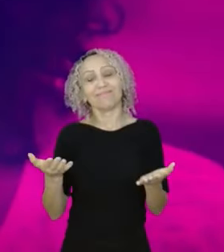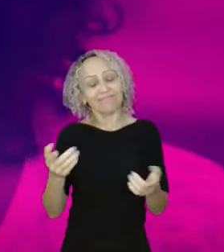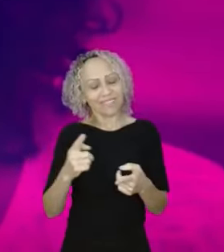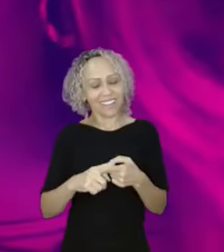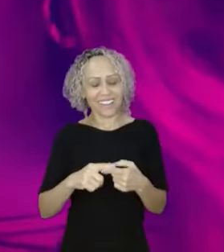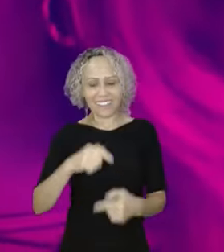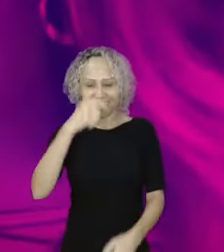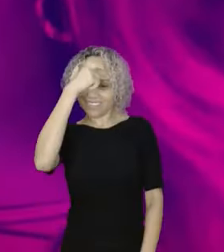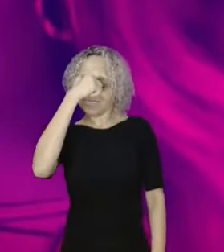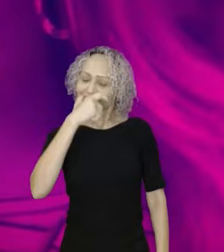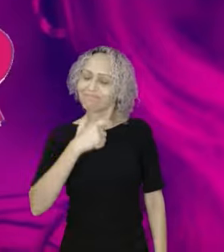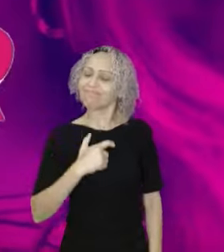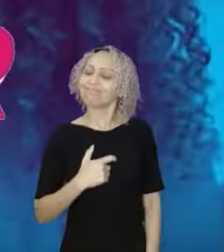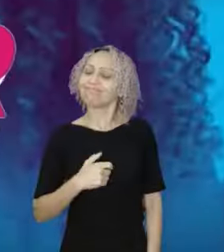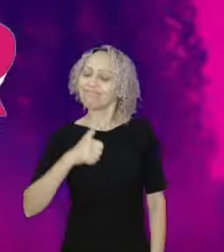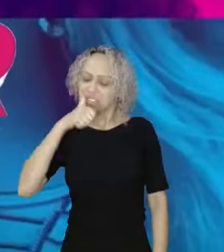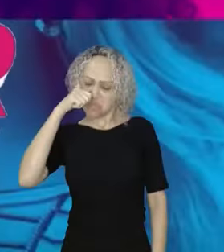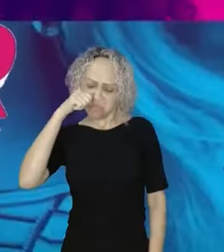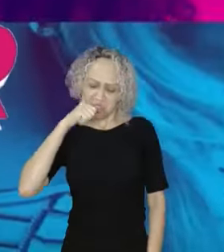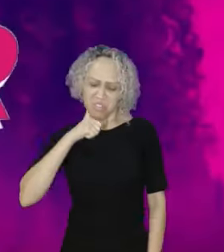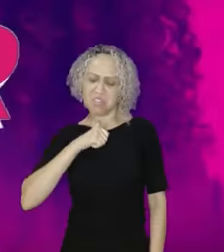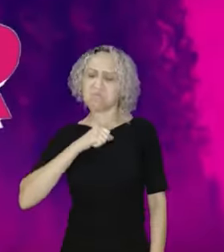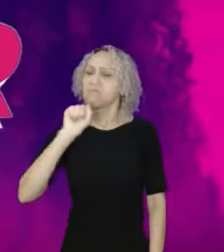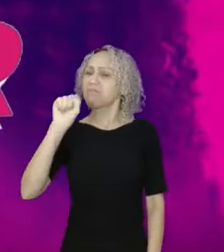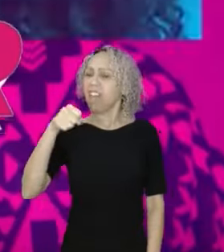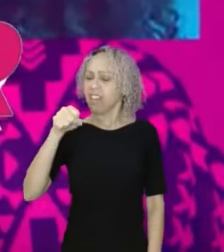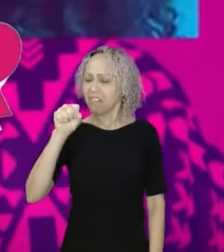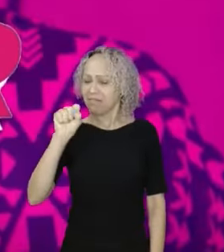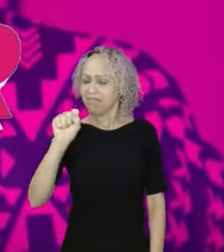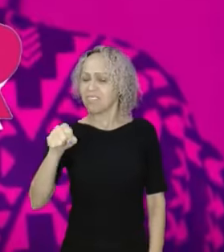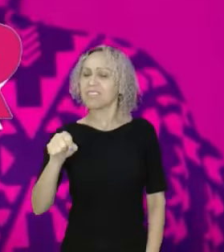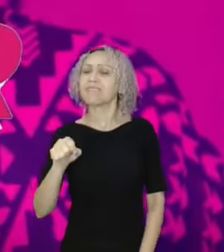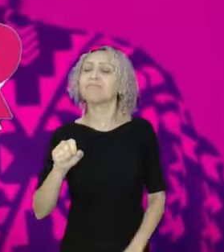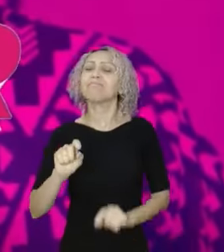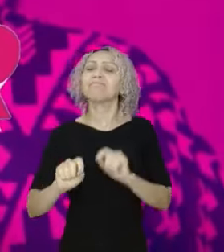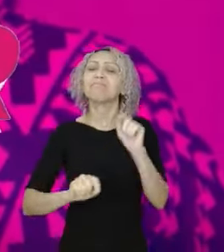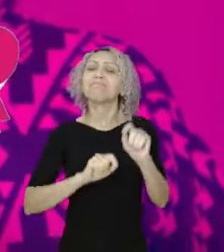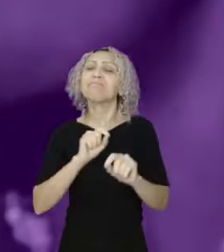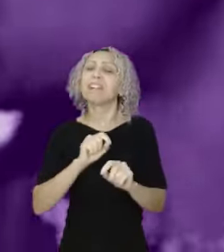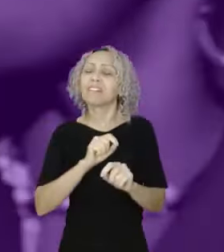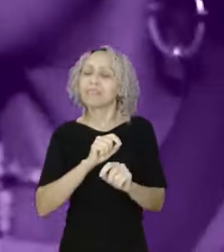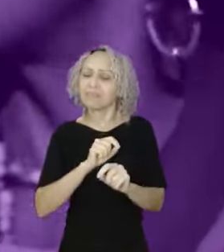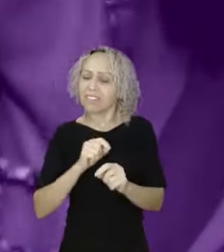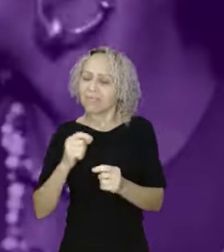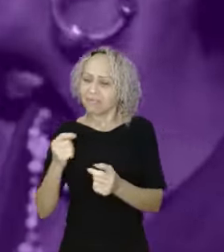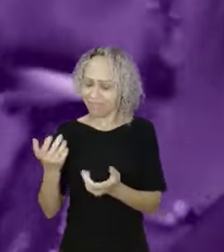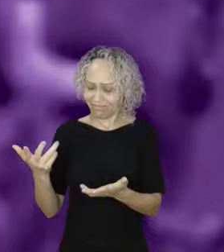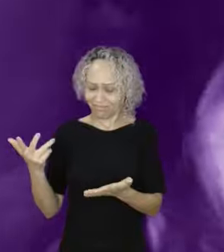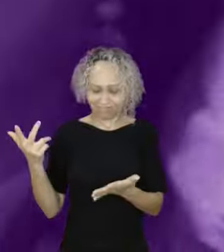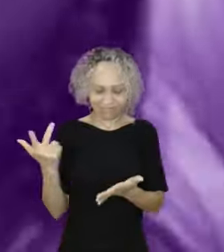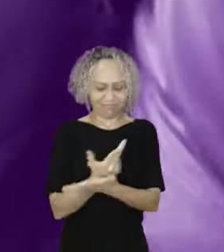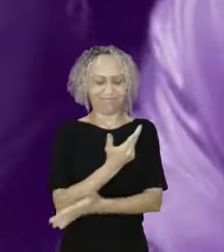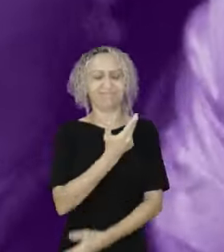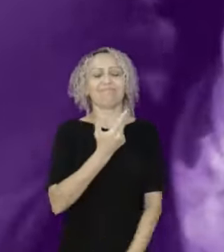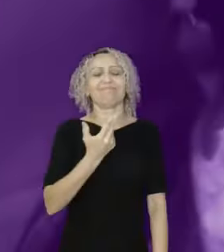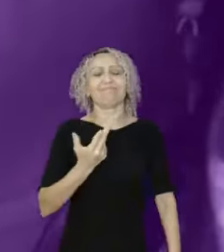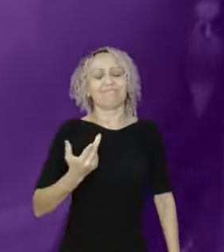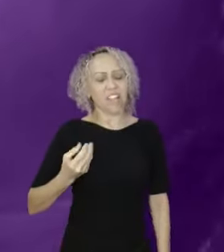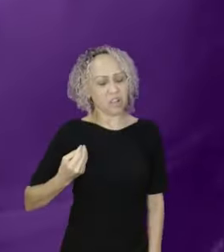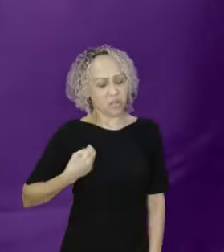Porque eu sou mulher Pra fazer